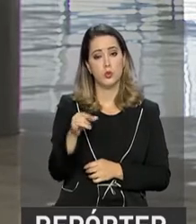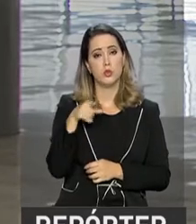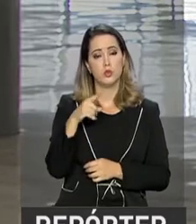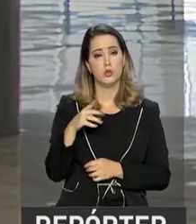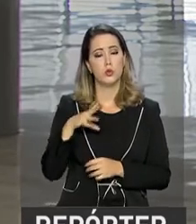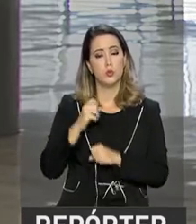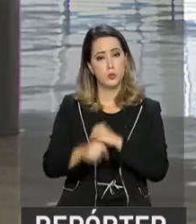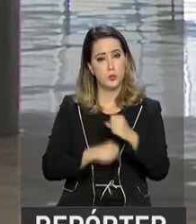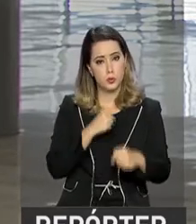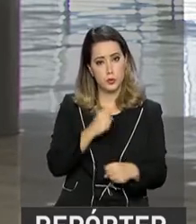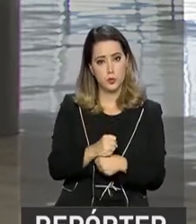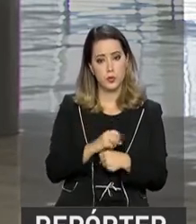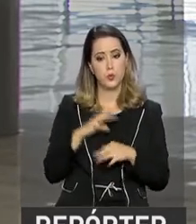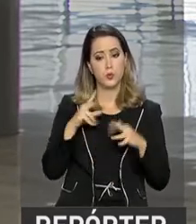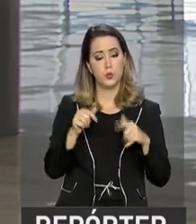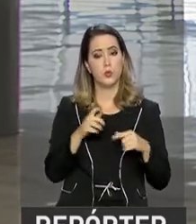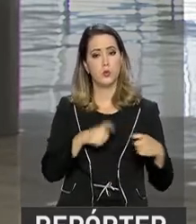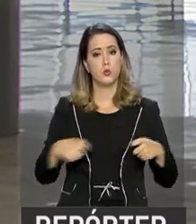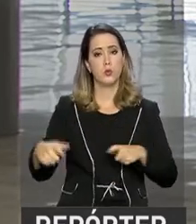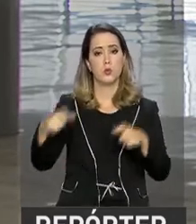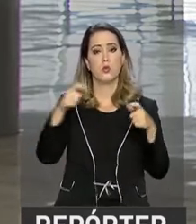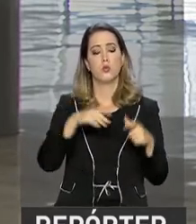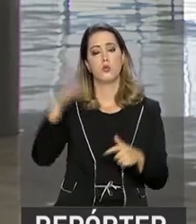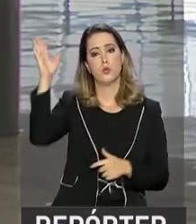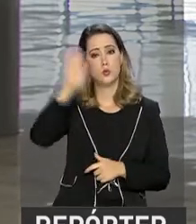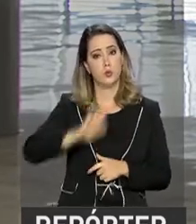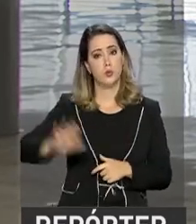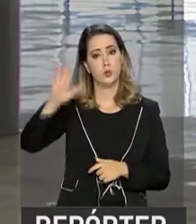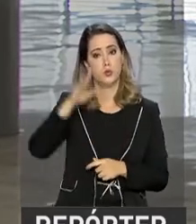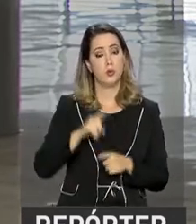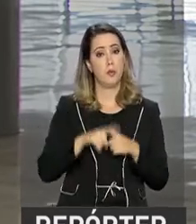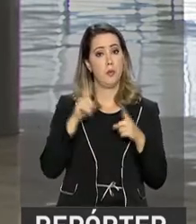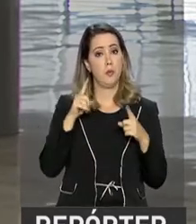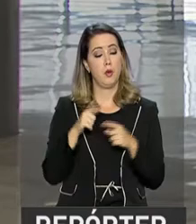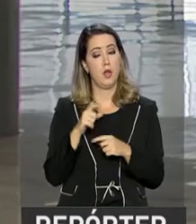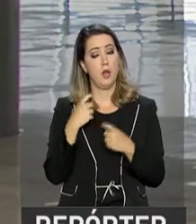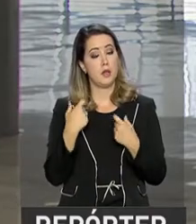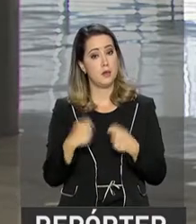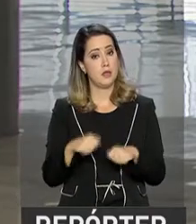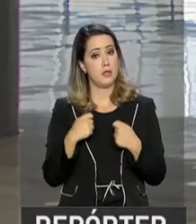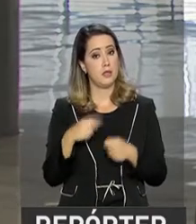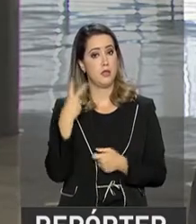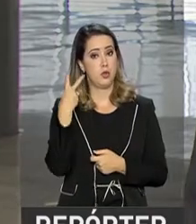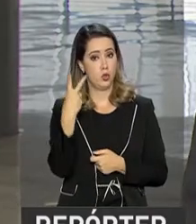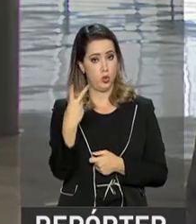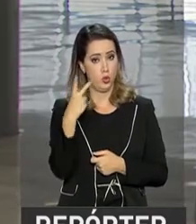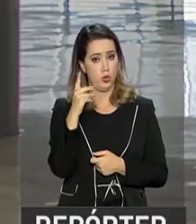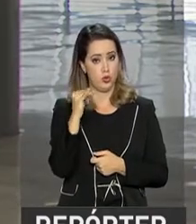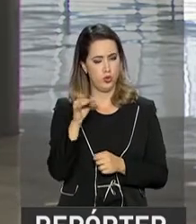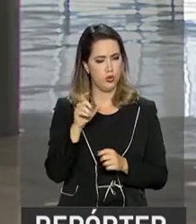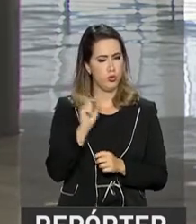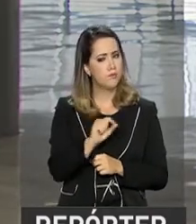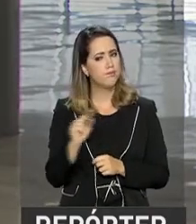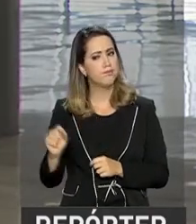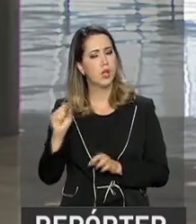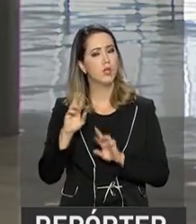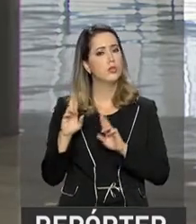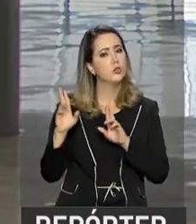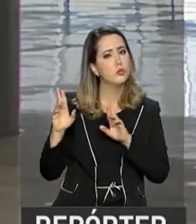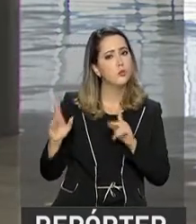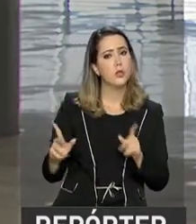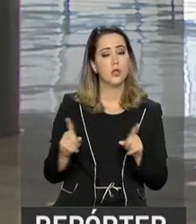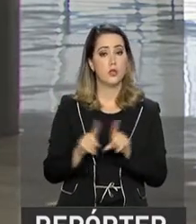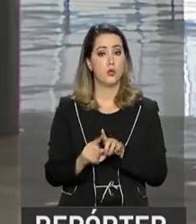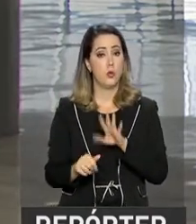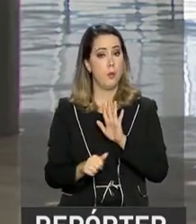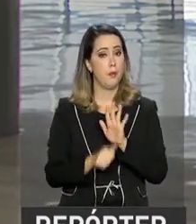a cada ano para todas as unidades da federação em algumas delas são duas datas de vacinação a cada ano uma